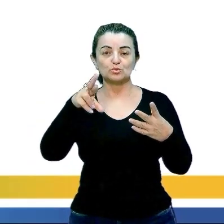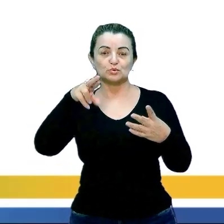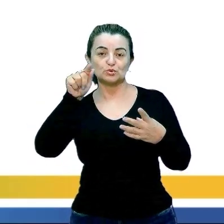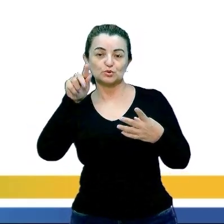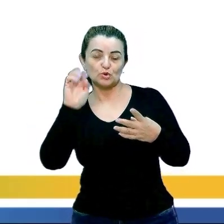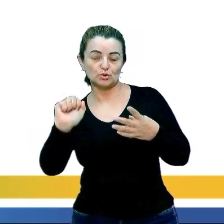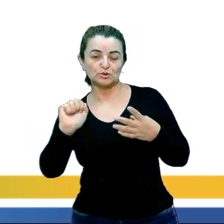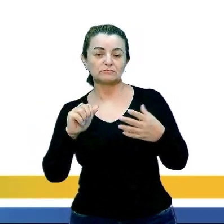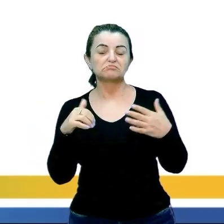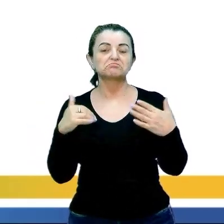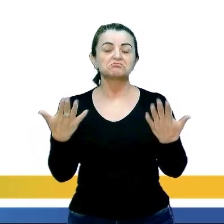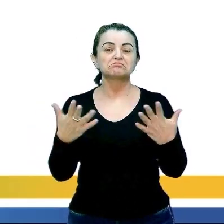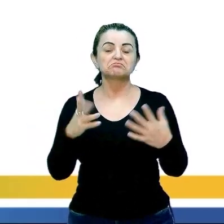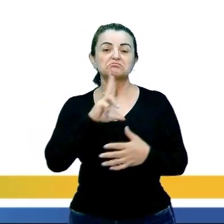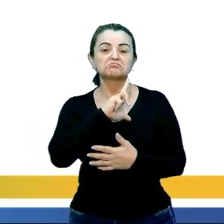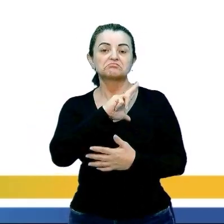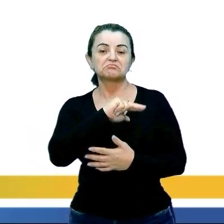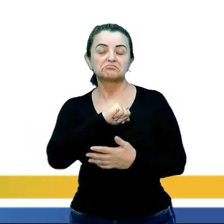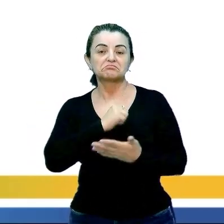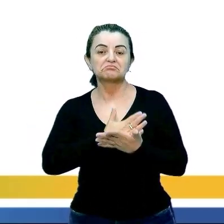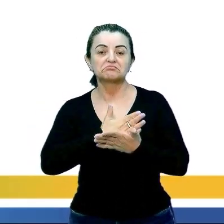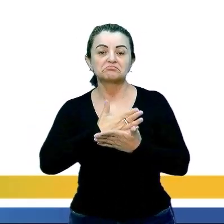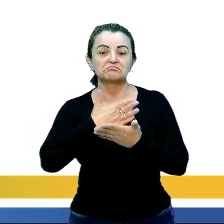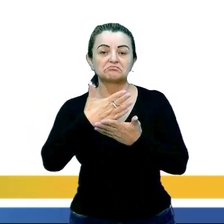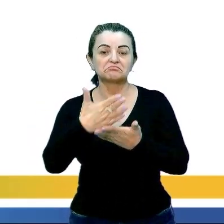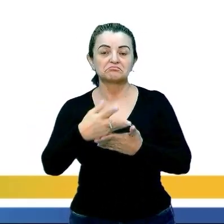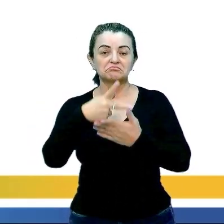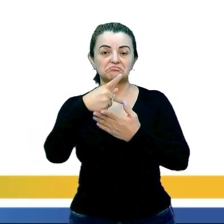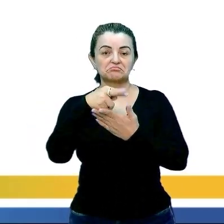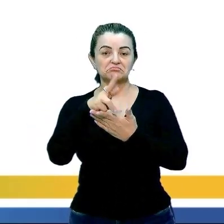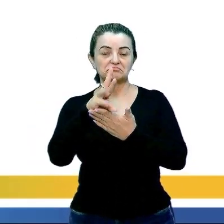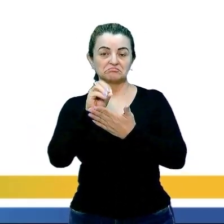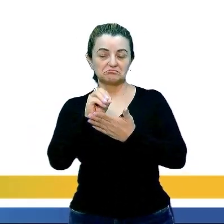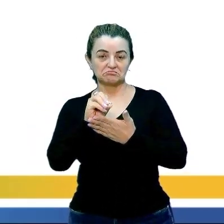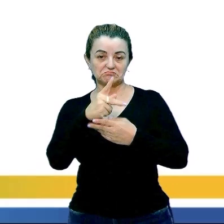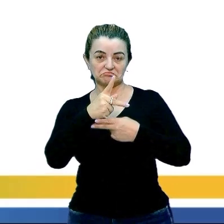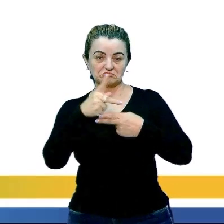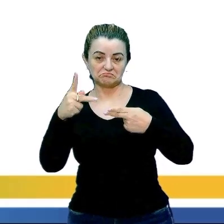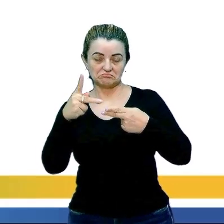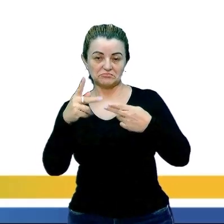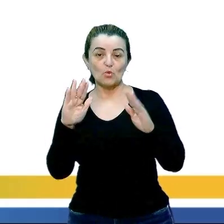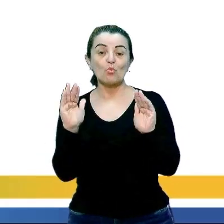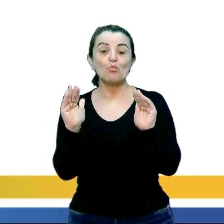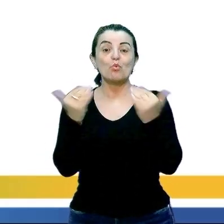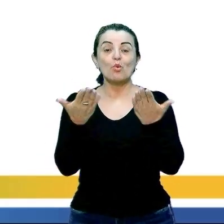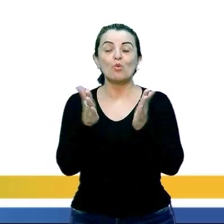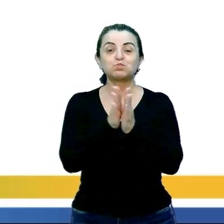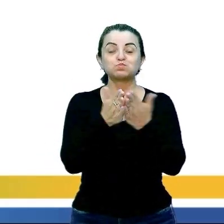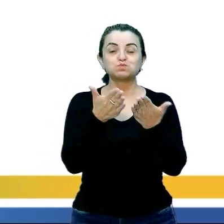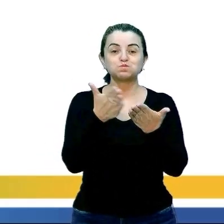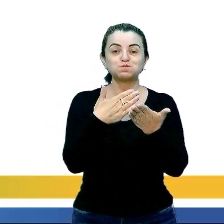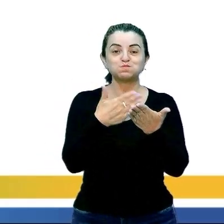o romance que inaugura a prosa modernista. Então, qual é a obra que inaugura a prosa